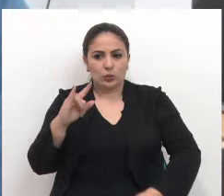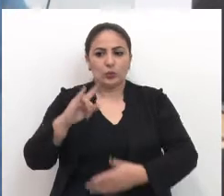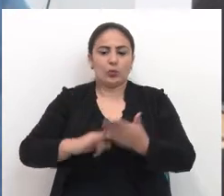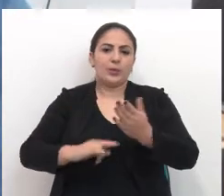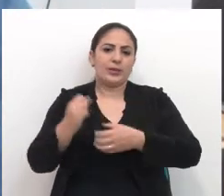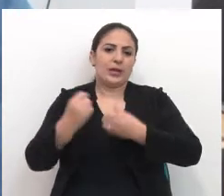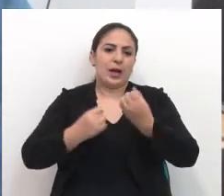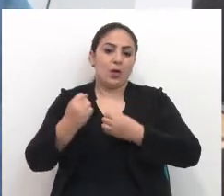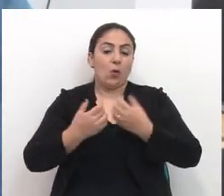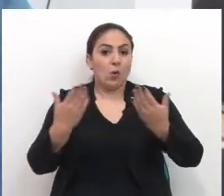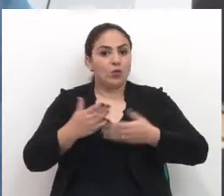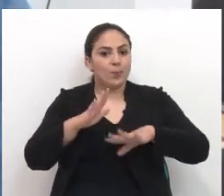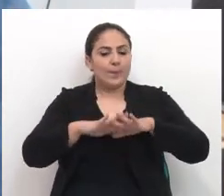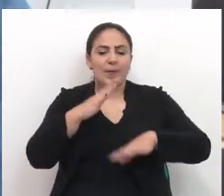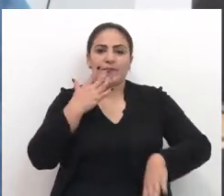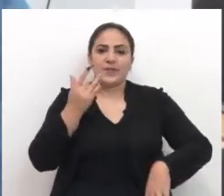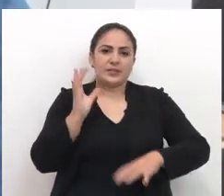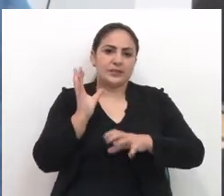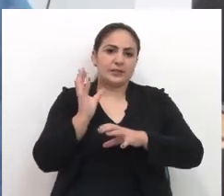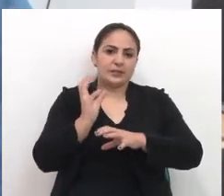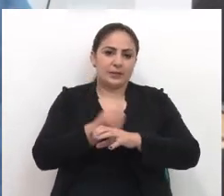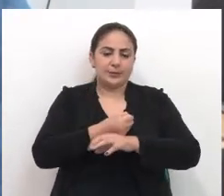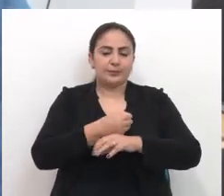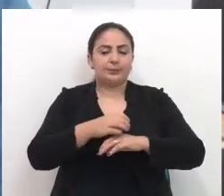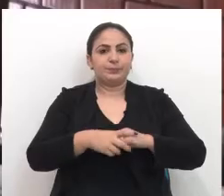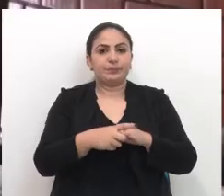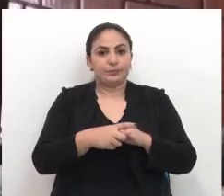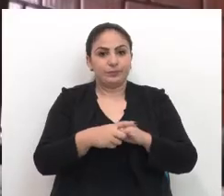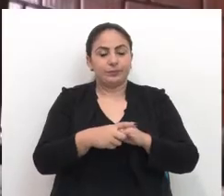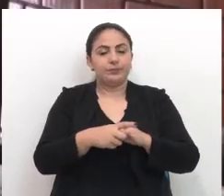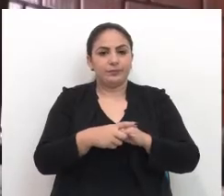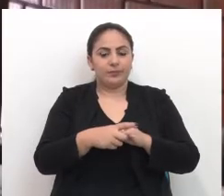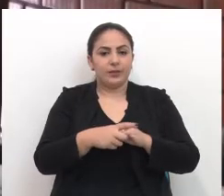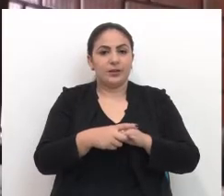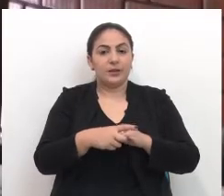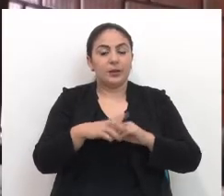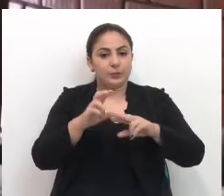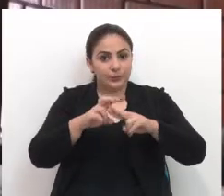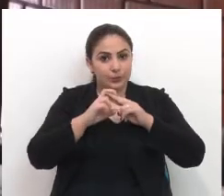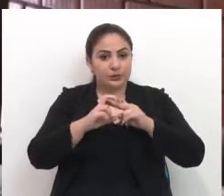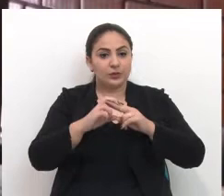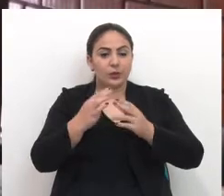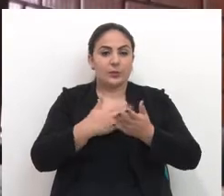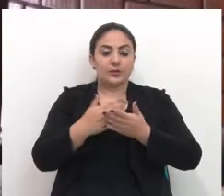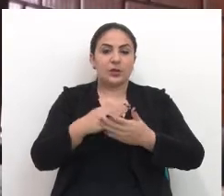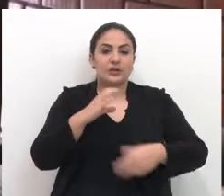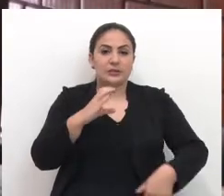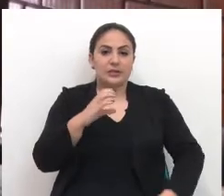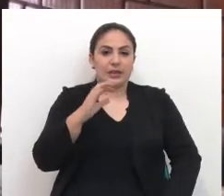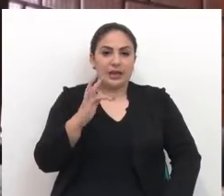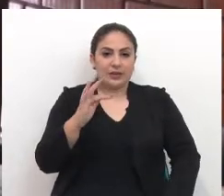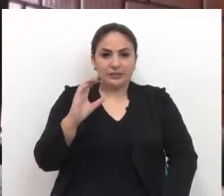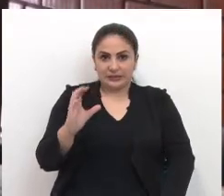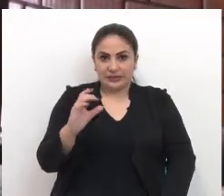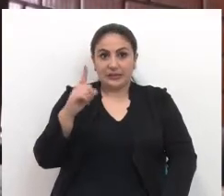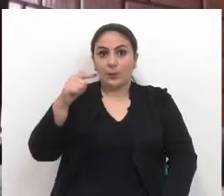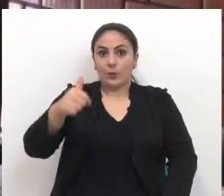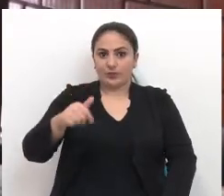e hoje está bem mais atualizado, bem mais rápido, bem mais dinâmico. Aí foi implantado o